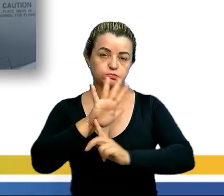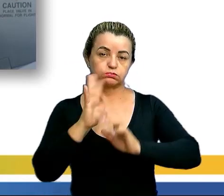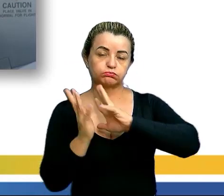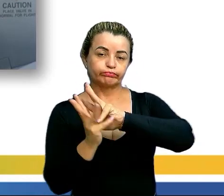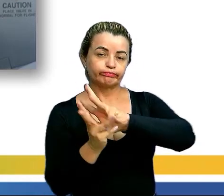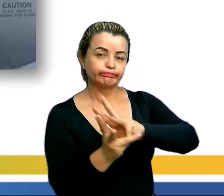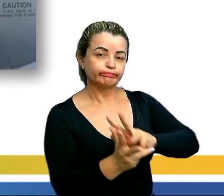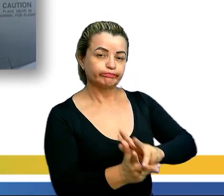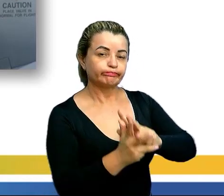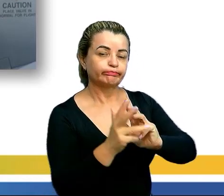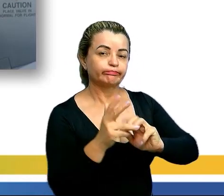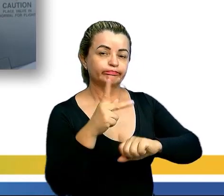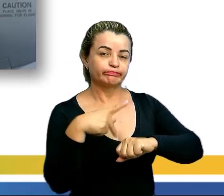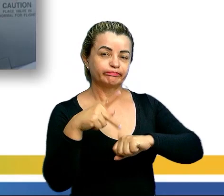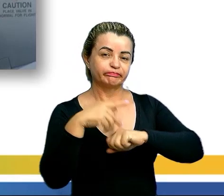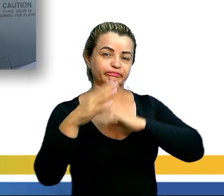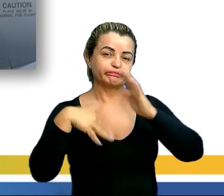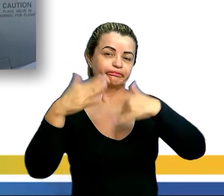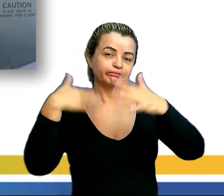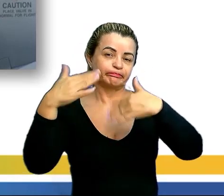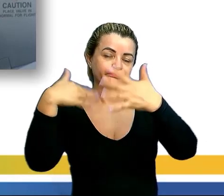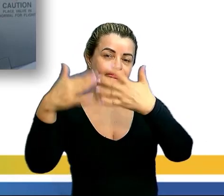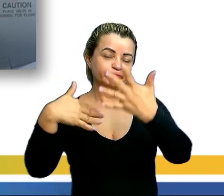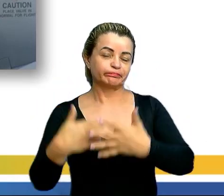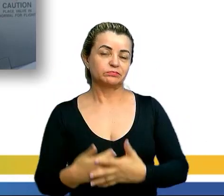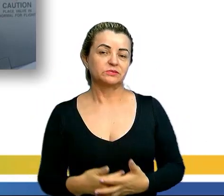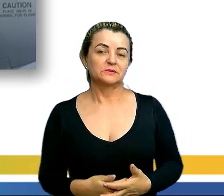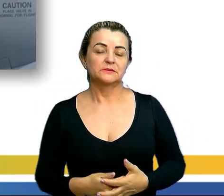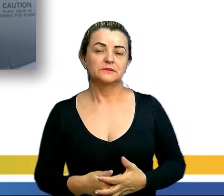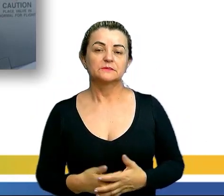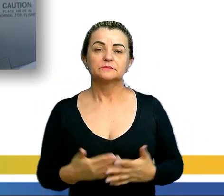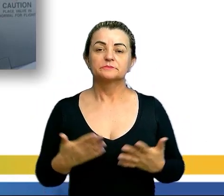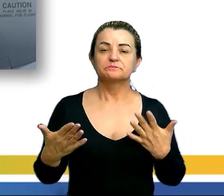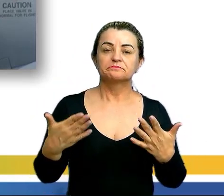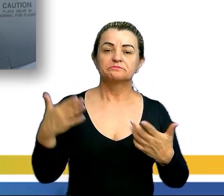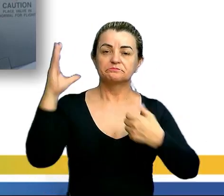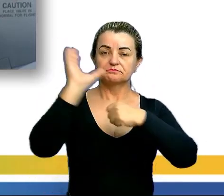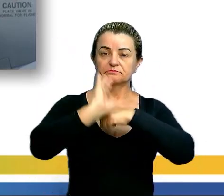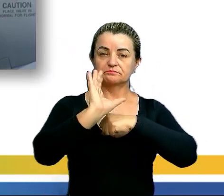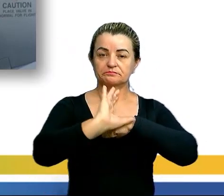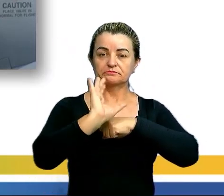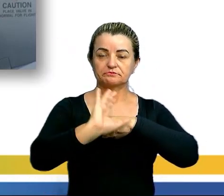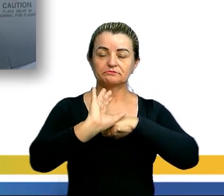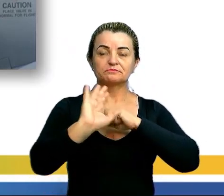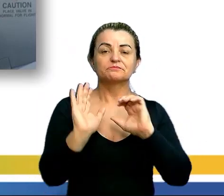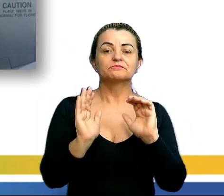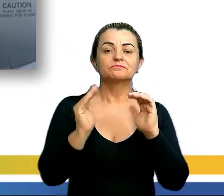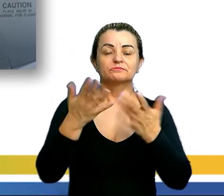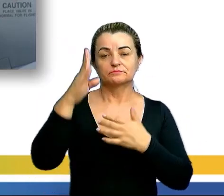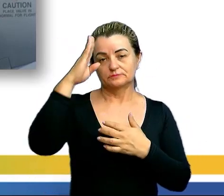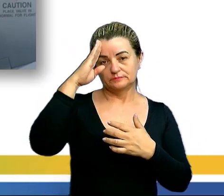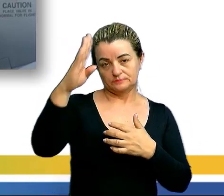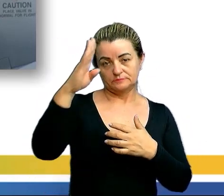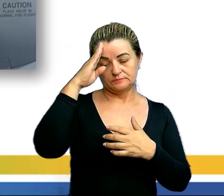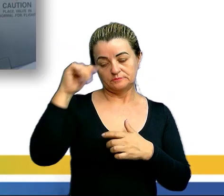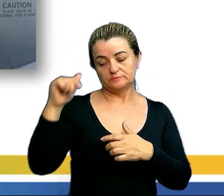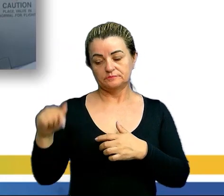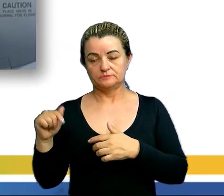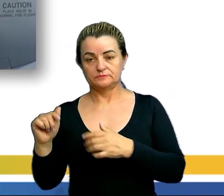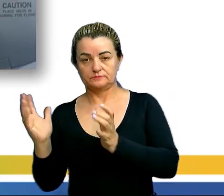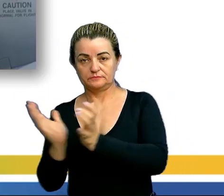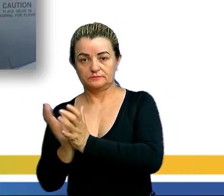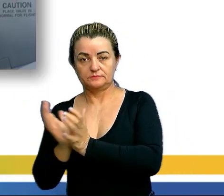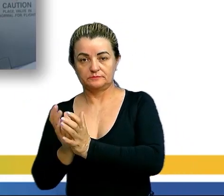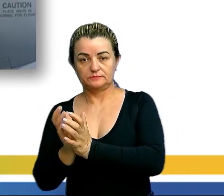mais desenvolvido, qual dos dois blocos valia a pena, né, se investir, para que principalmente os países que estavam indecisos,